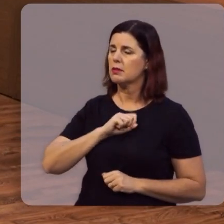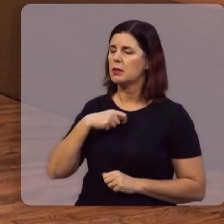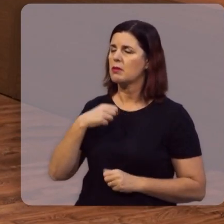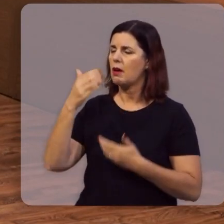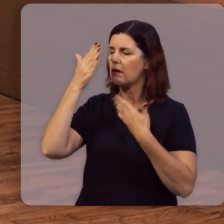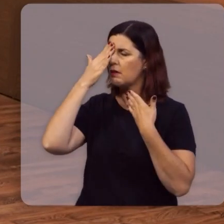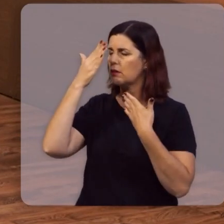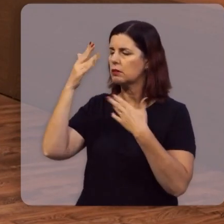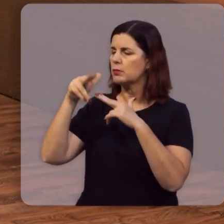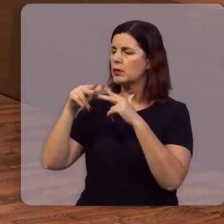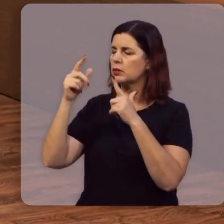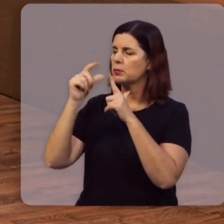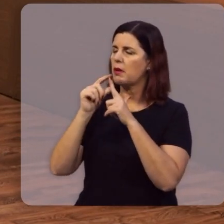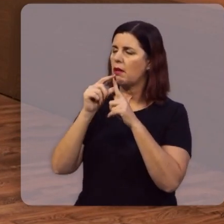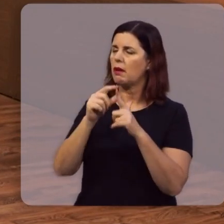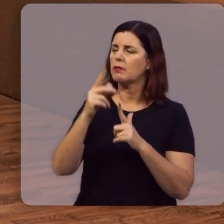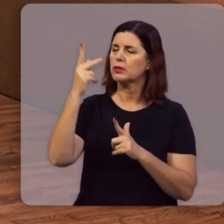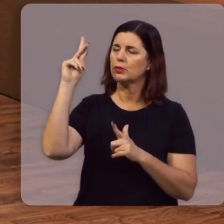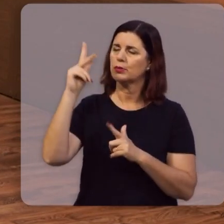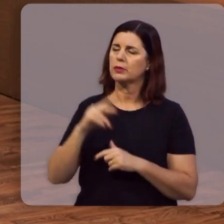dar graças pela tua palavra,